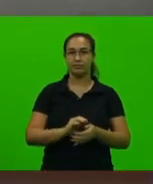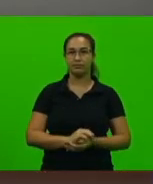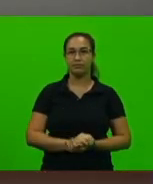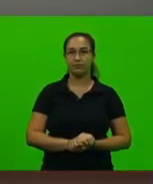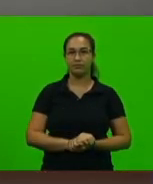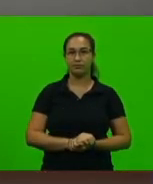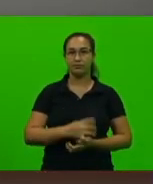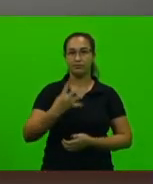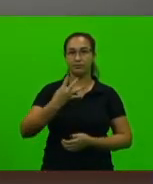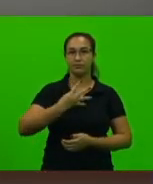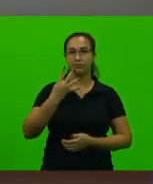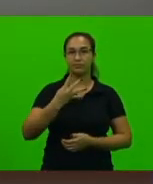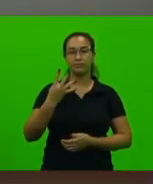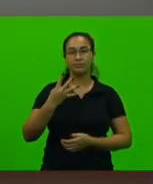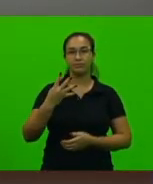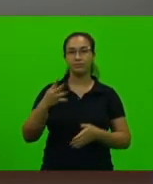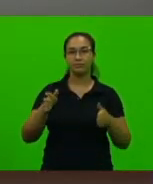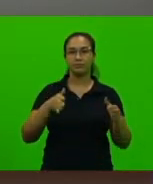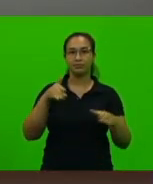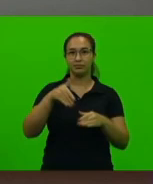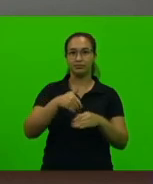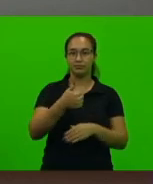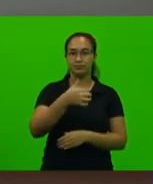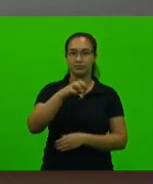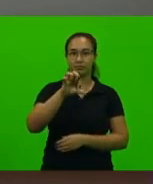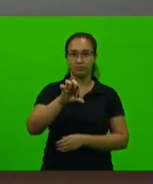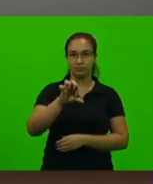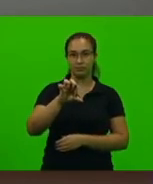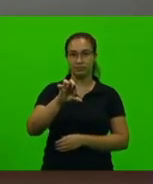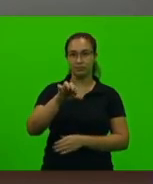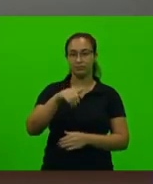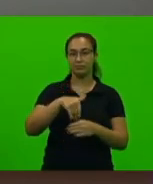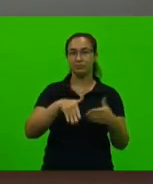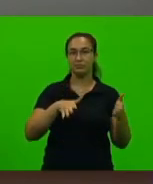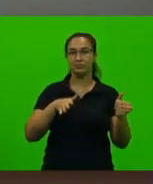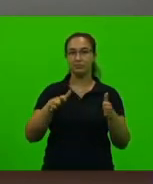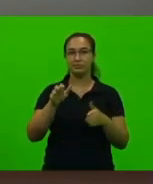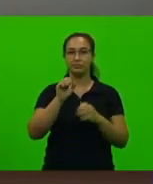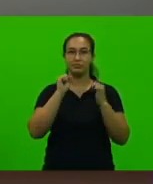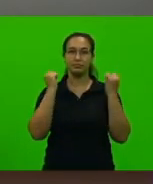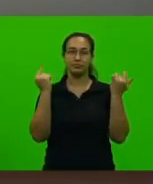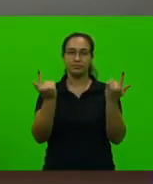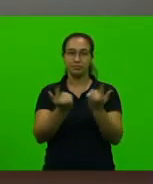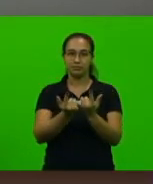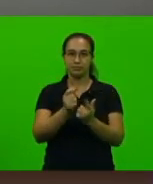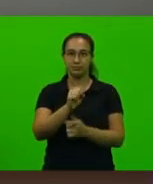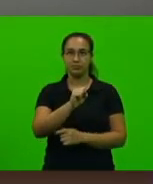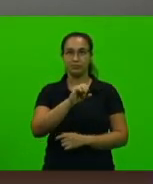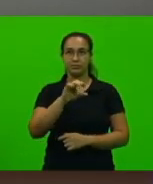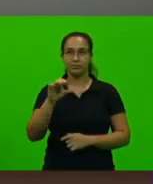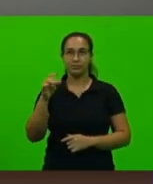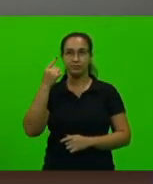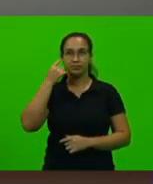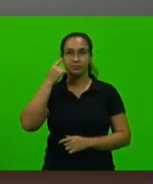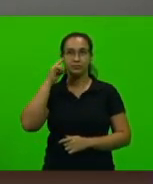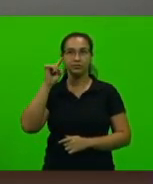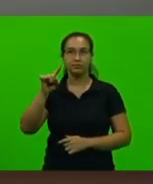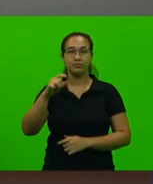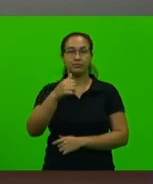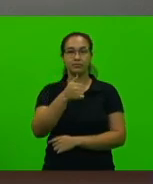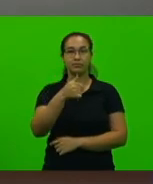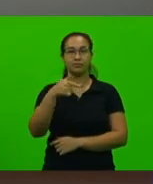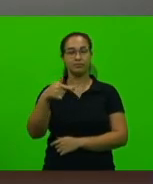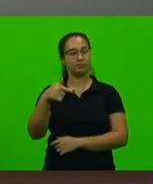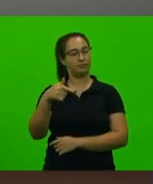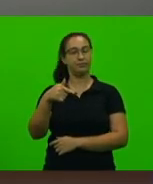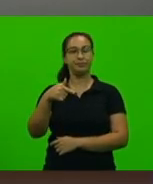da 4ª sessão legislativa, da 19ª legislatura, da Assembleia Legislativa do Estado de Santa Catarina, realizado no dia 17